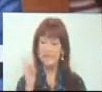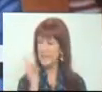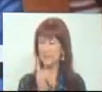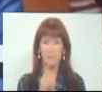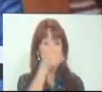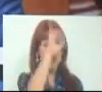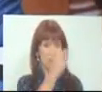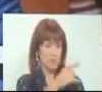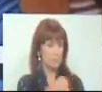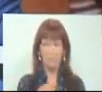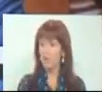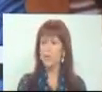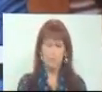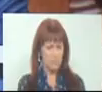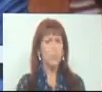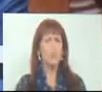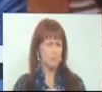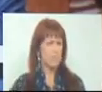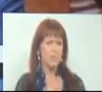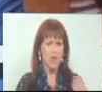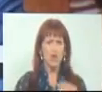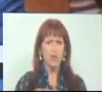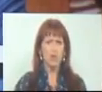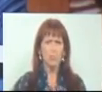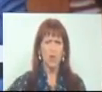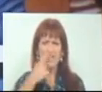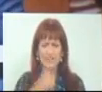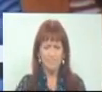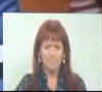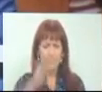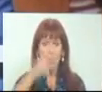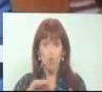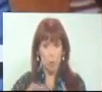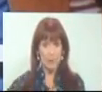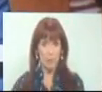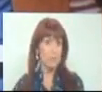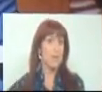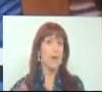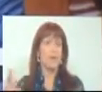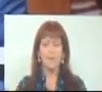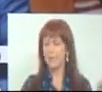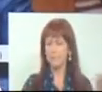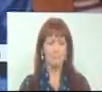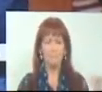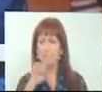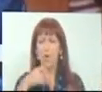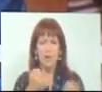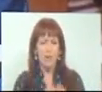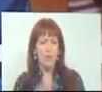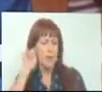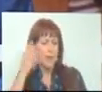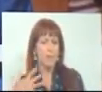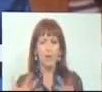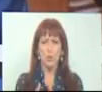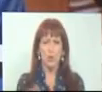Esses mesmos governos ainda angariaram receitas extraordinárias com essas barragens e com esses contratos milionários para poderem esconder os